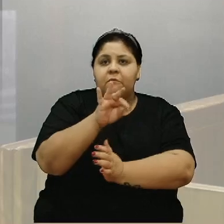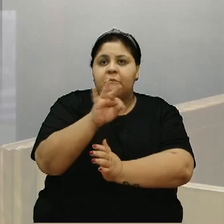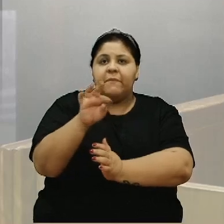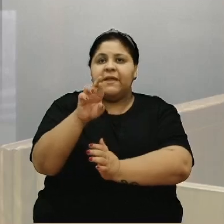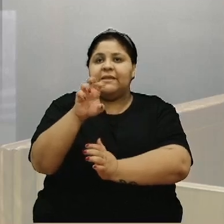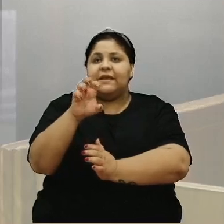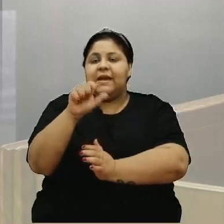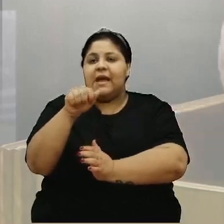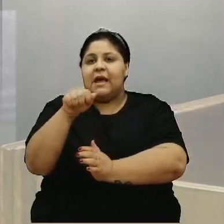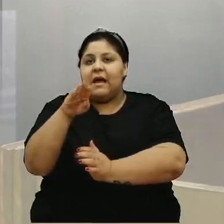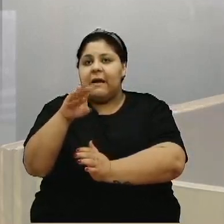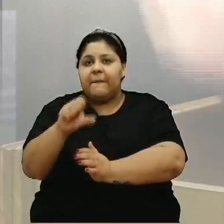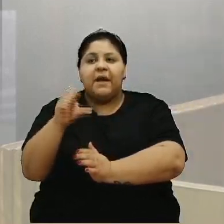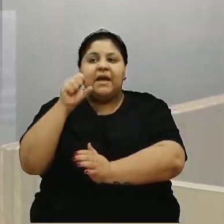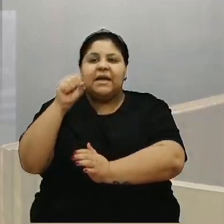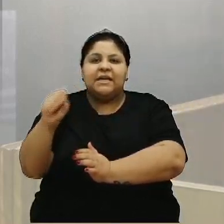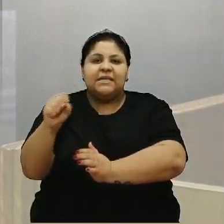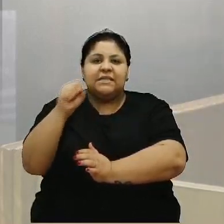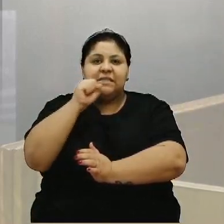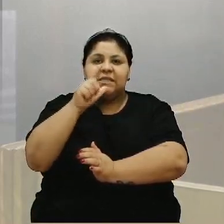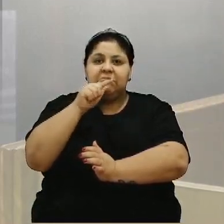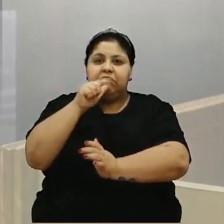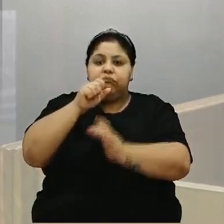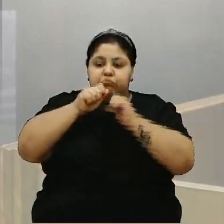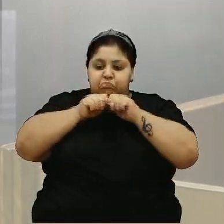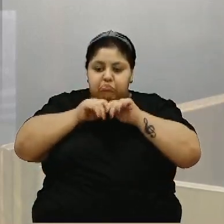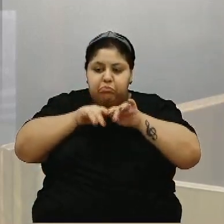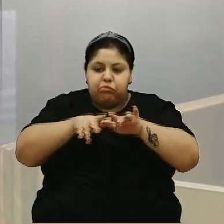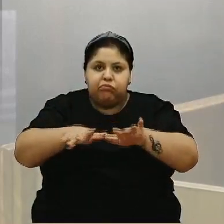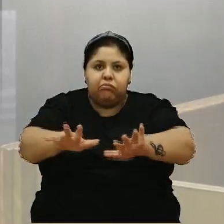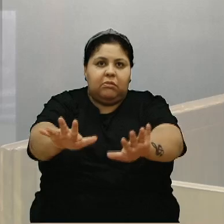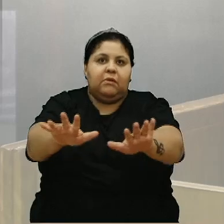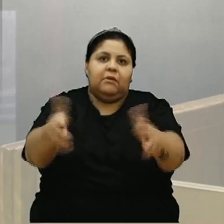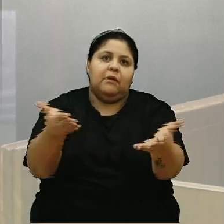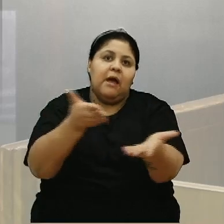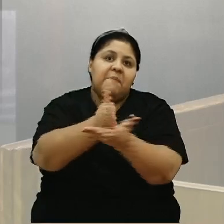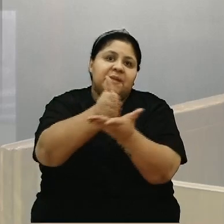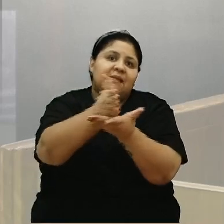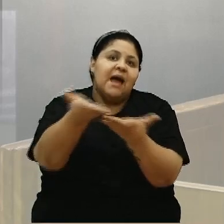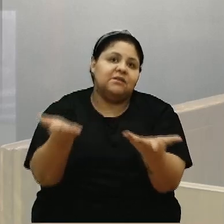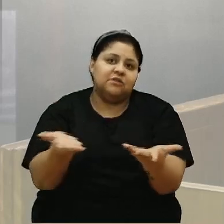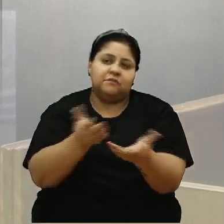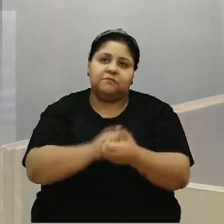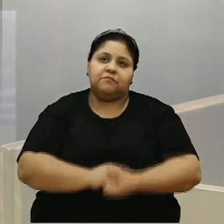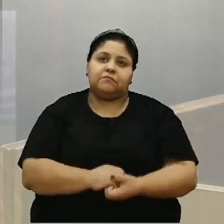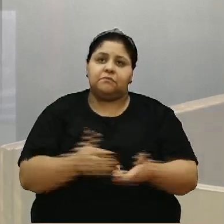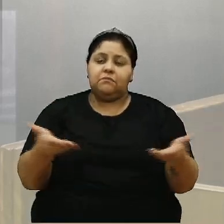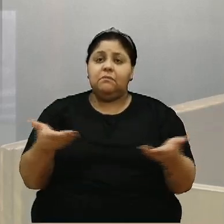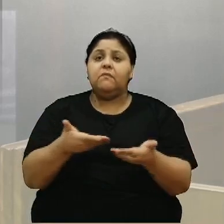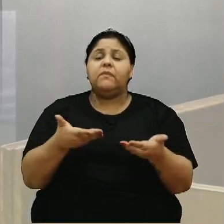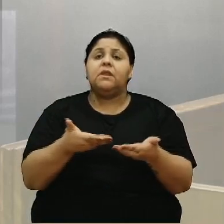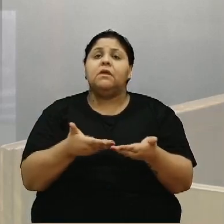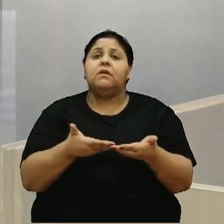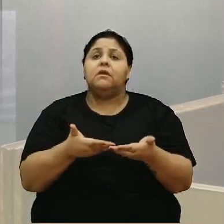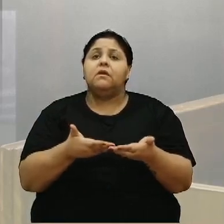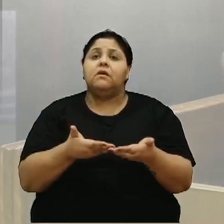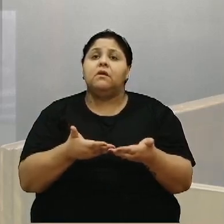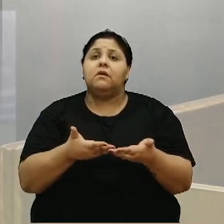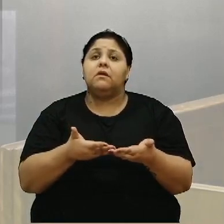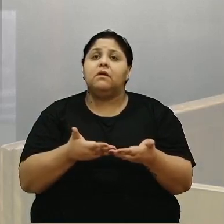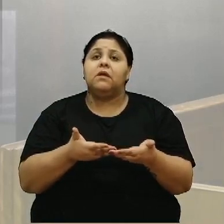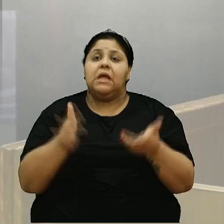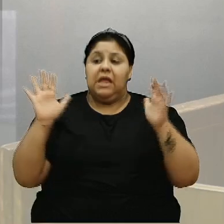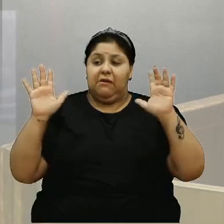cenoura. Aí a enchente levou embora a metade, quando não levou mais. Agora que ele está lá, que nem eu fui lá no meio, eles com as mãos